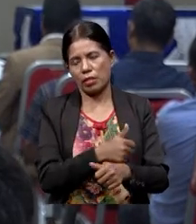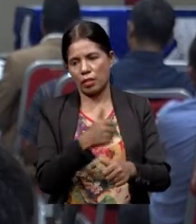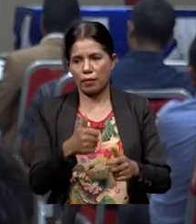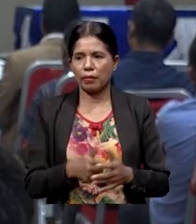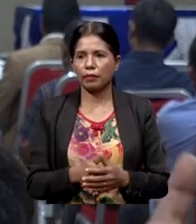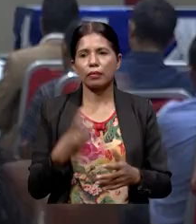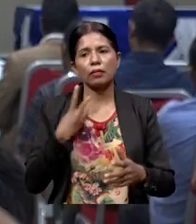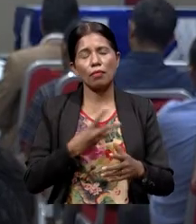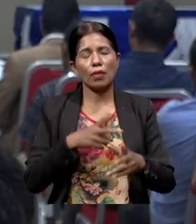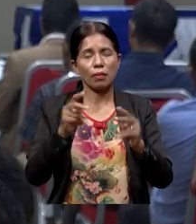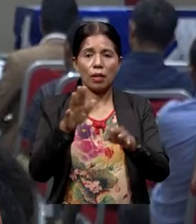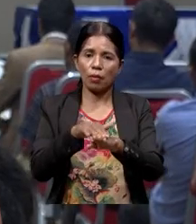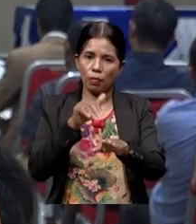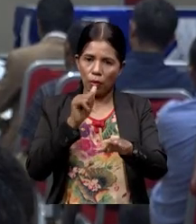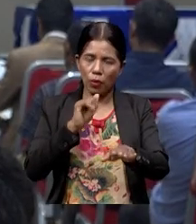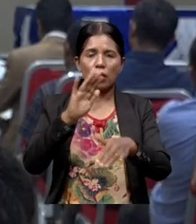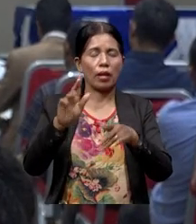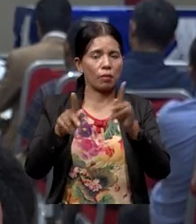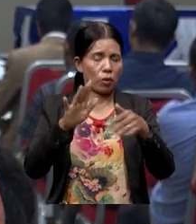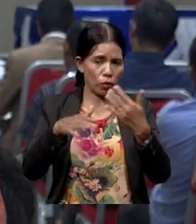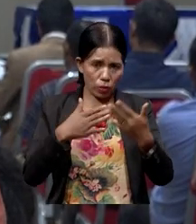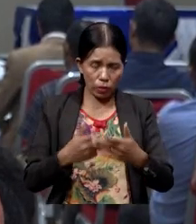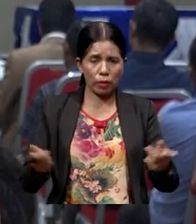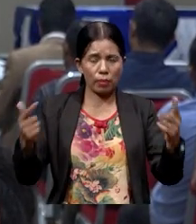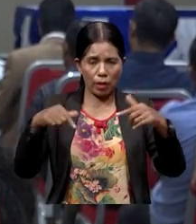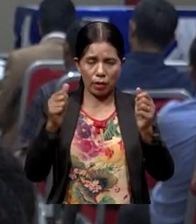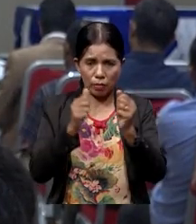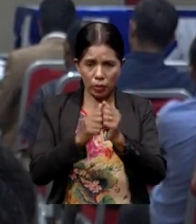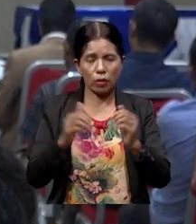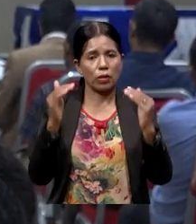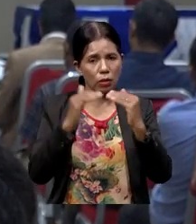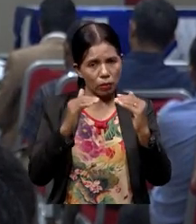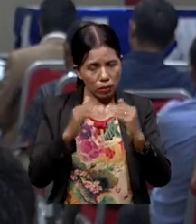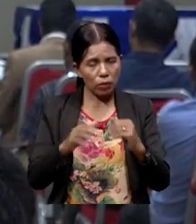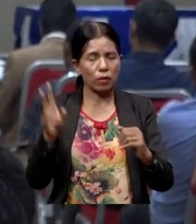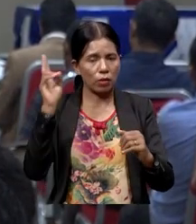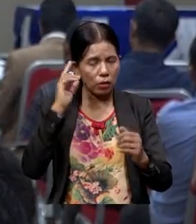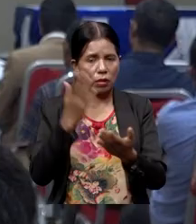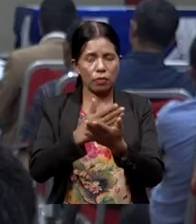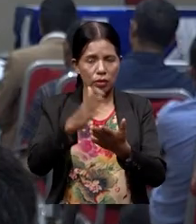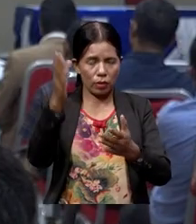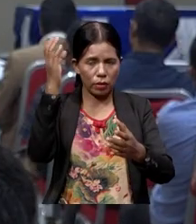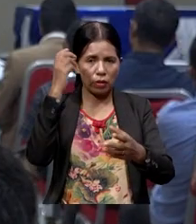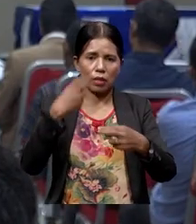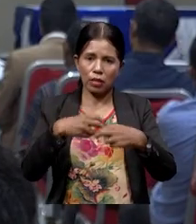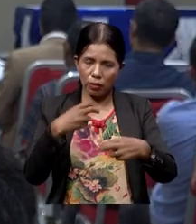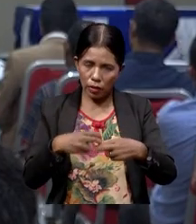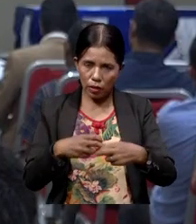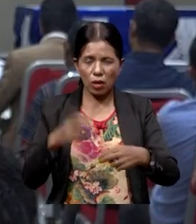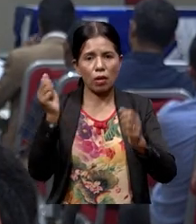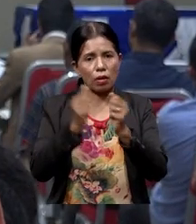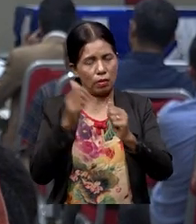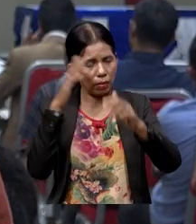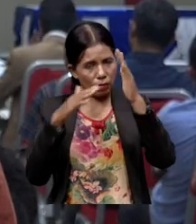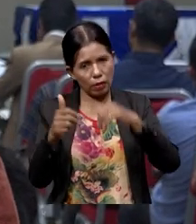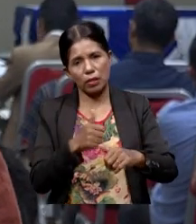me ita precisa bolu, parte ser ne hotu mai hamutu, ore bele rona, essa física ou problemas ruma na